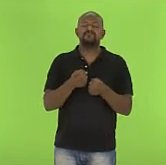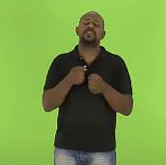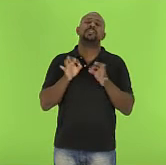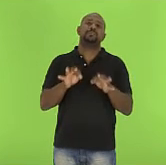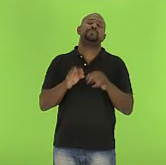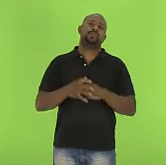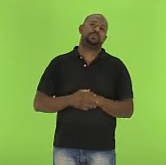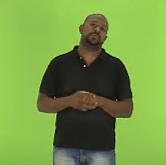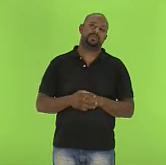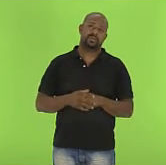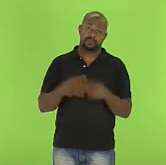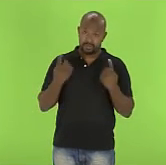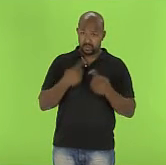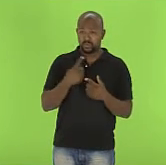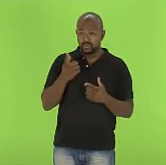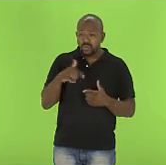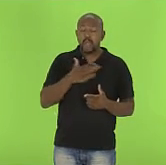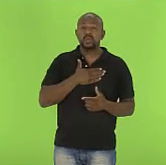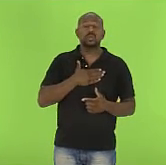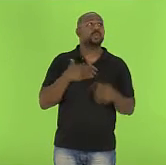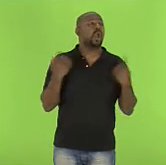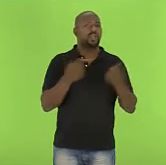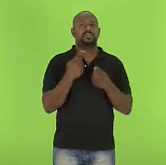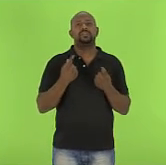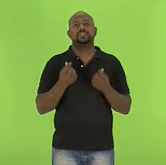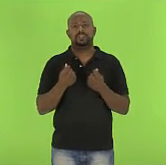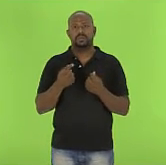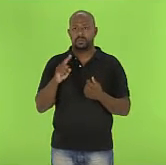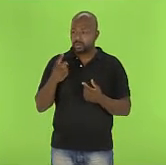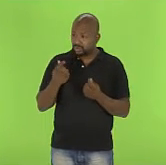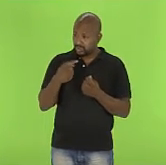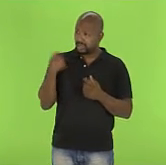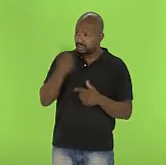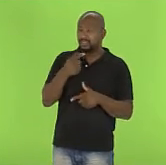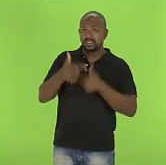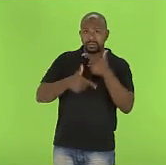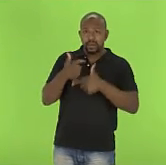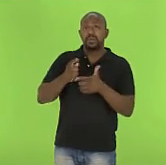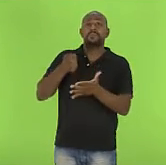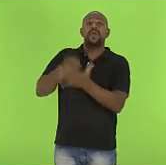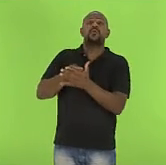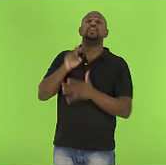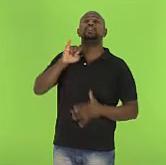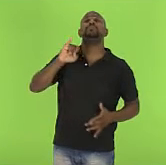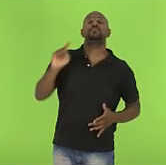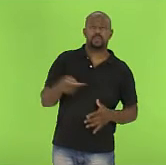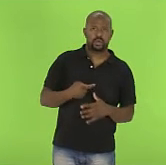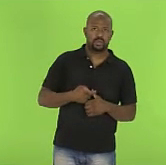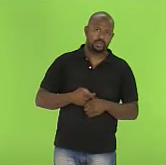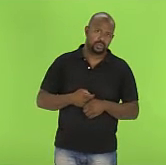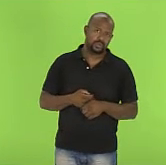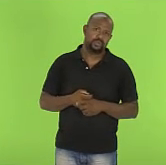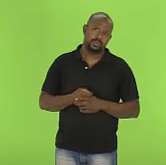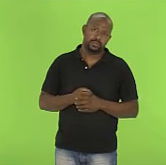isso. Porque é o nosso dinheiro. É o dinheiro que a gente trabalhou e pagou de